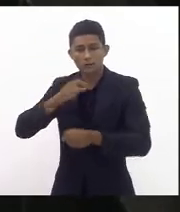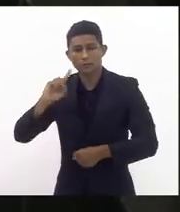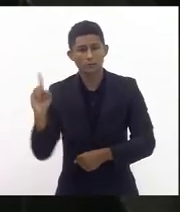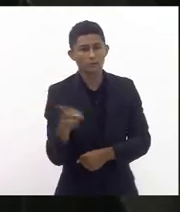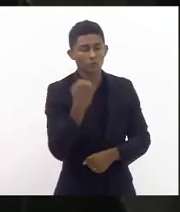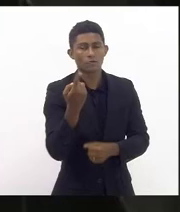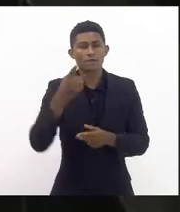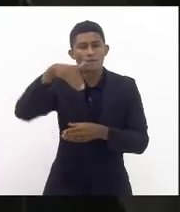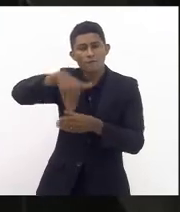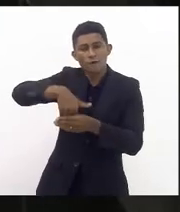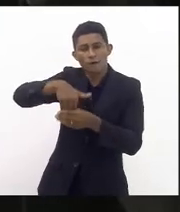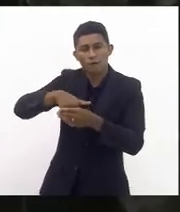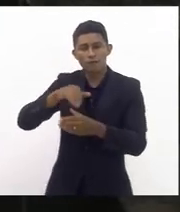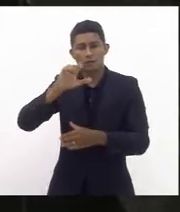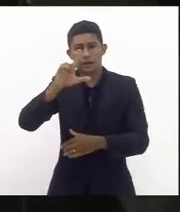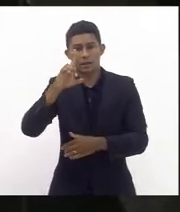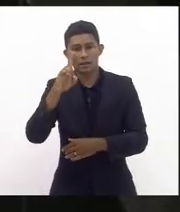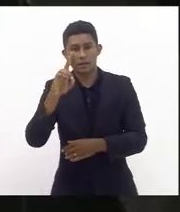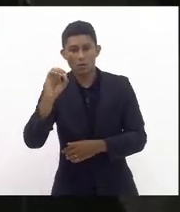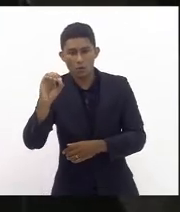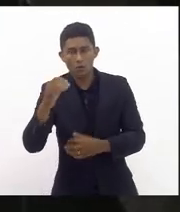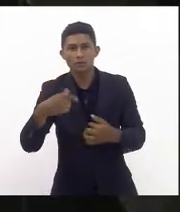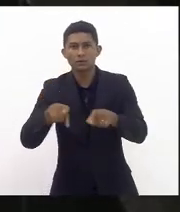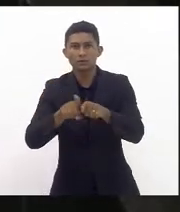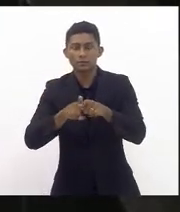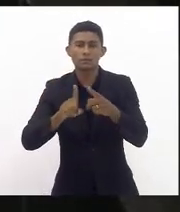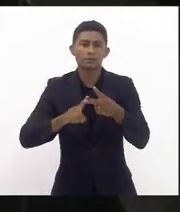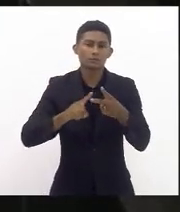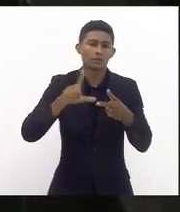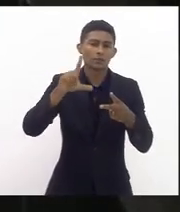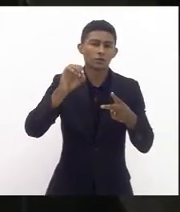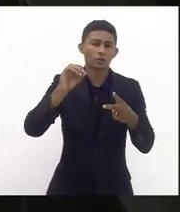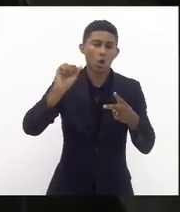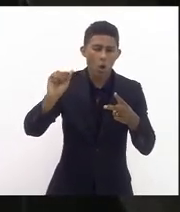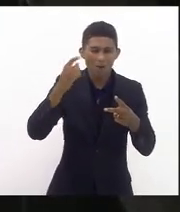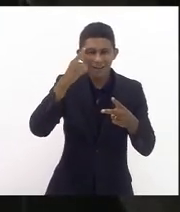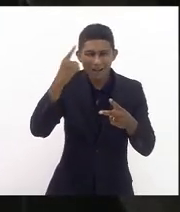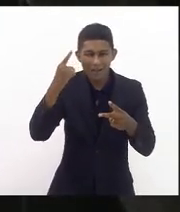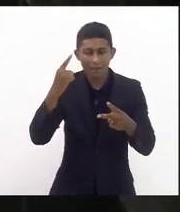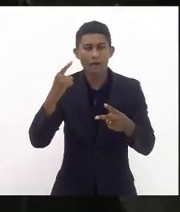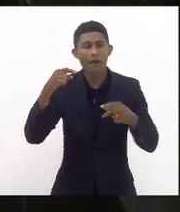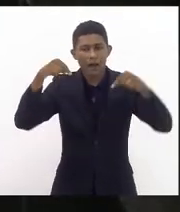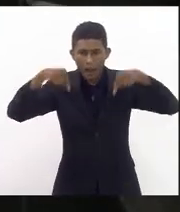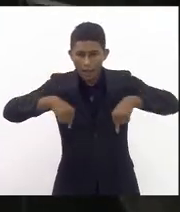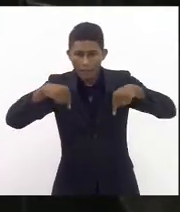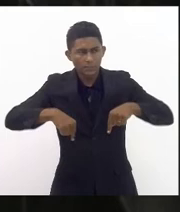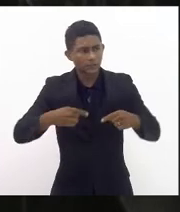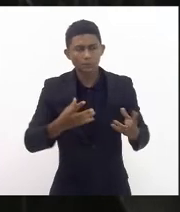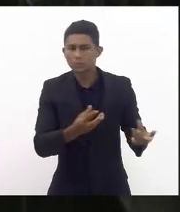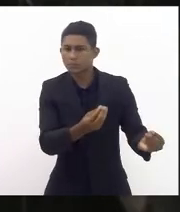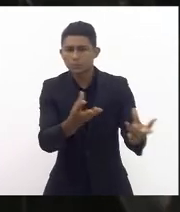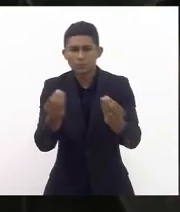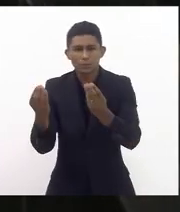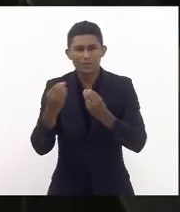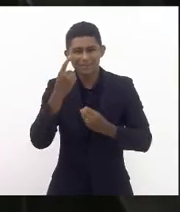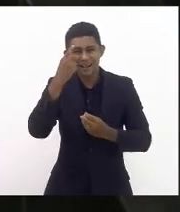diretrizes orçamentárias, até a própria LOA, Marta, muitos de nós, em conjunto ou individualmente, apresentamos emenda para que o Estado